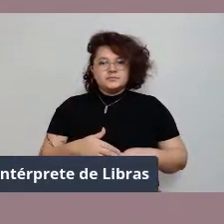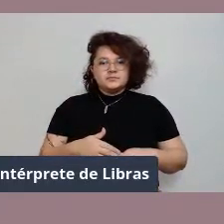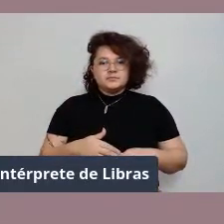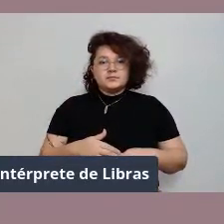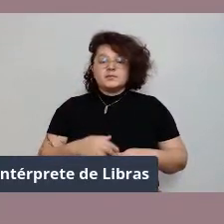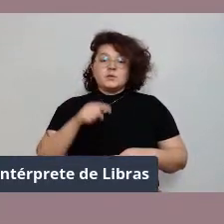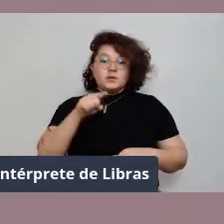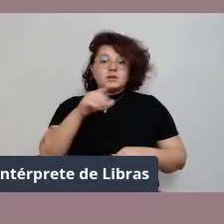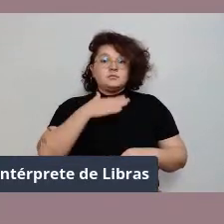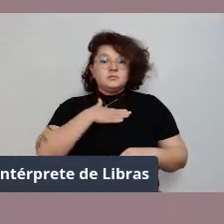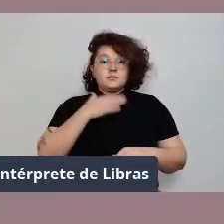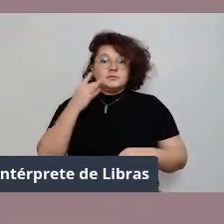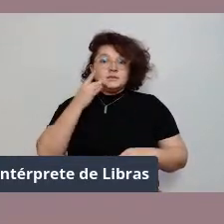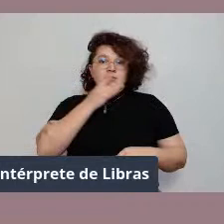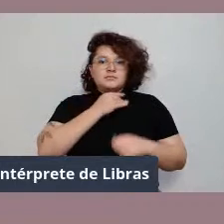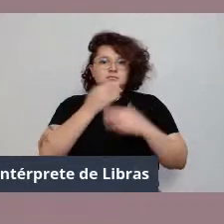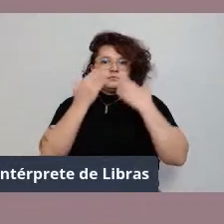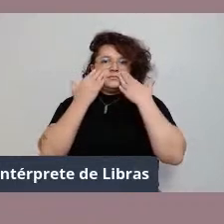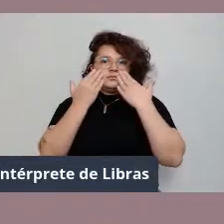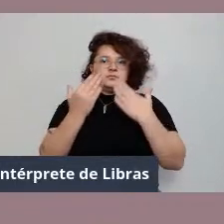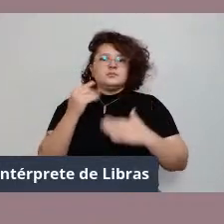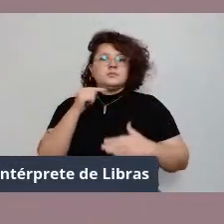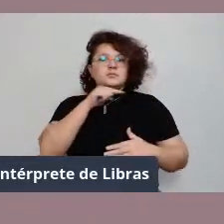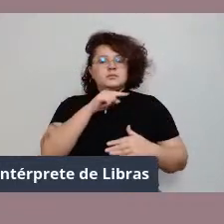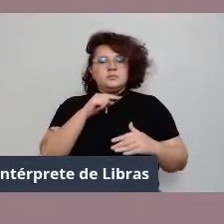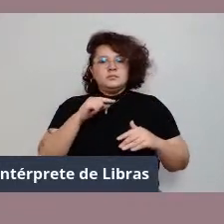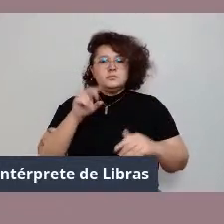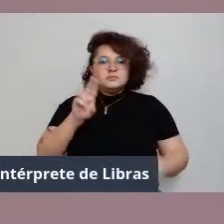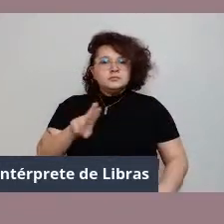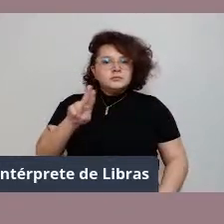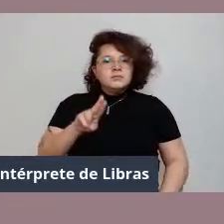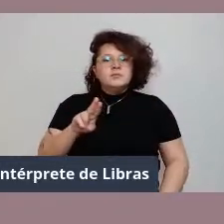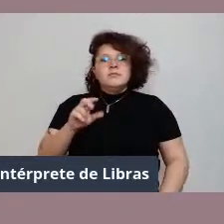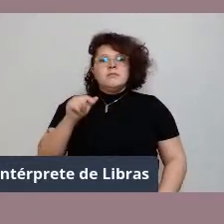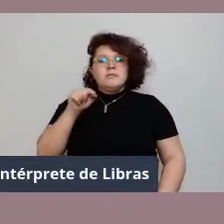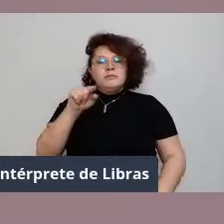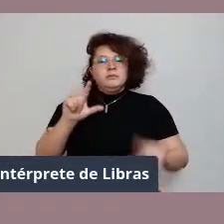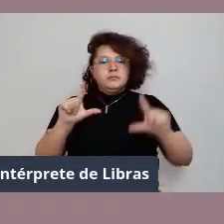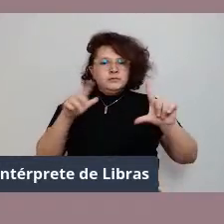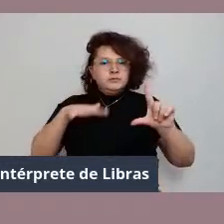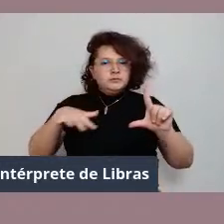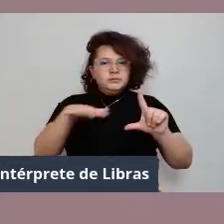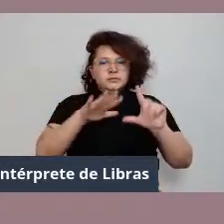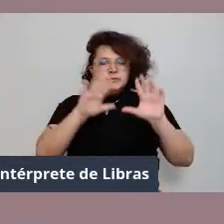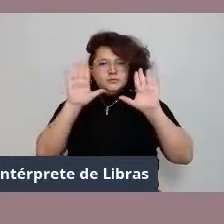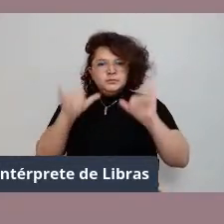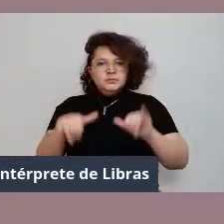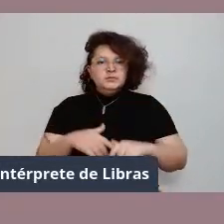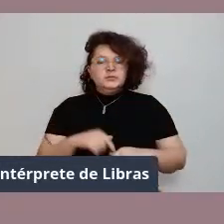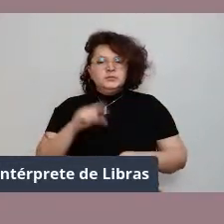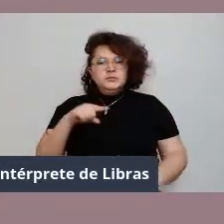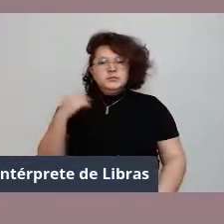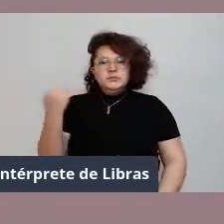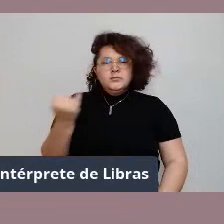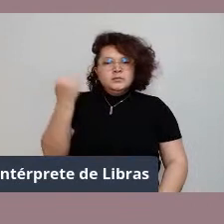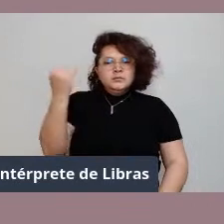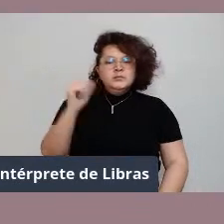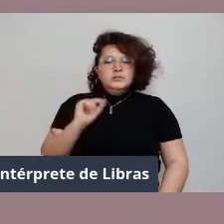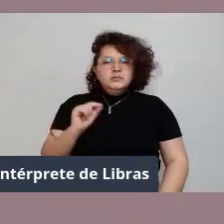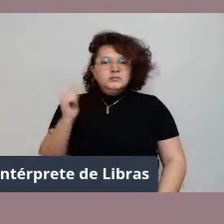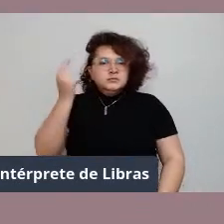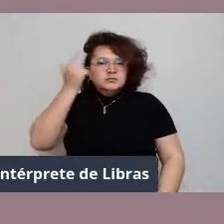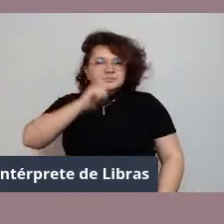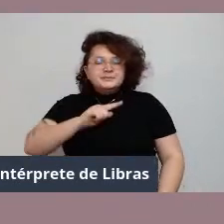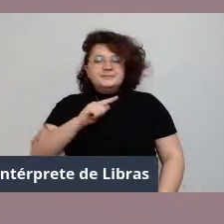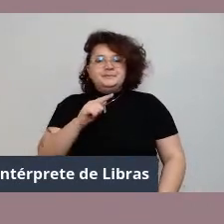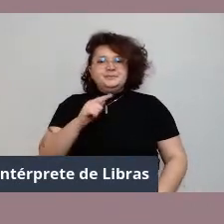muito evidente para mim, como ela trabalhou muito essa cena final, como isso era importante tentar dar conta